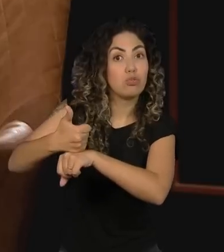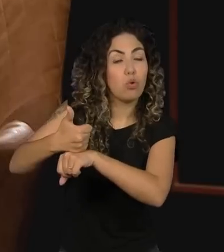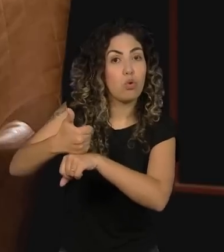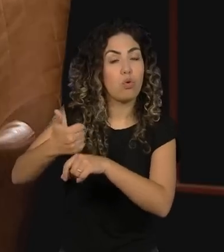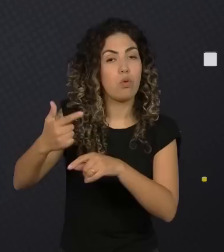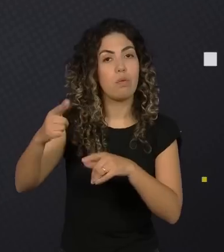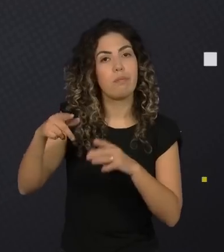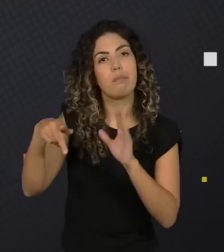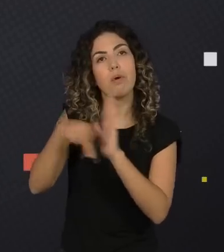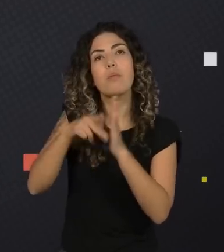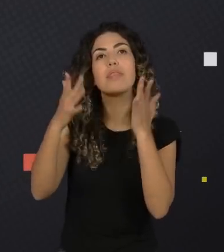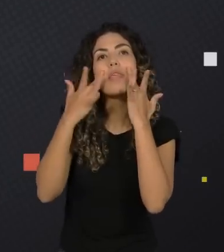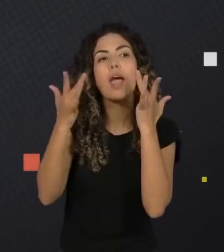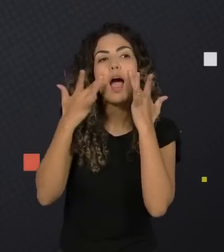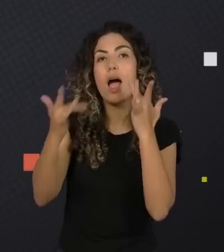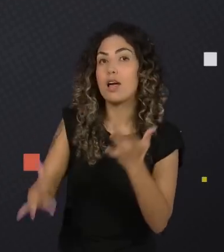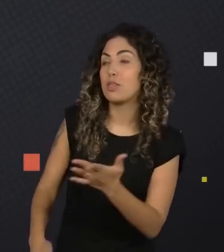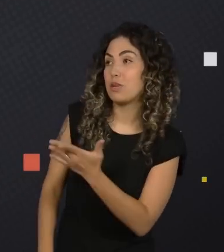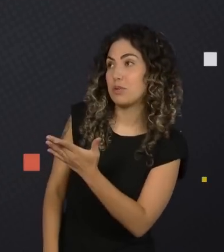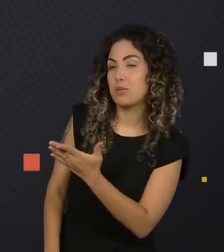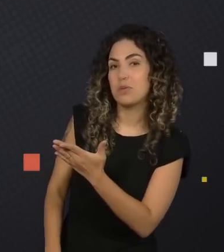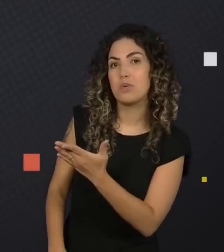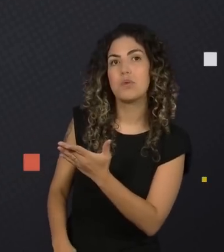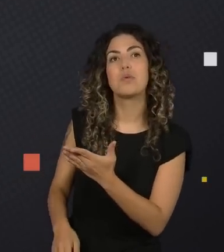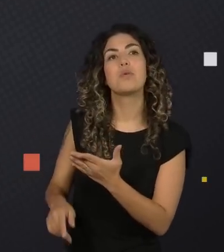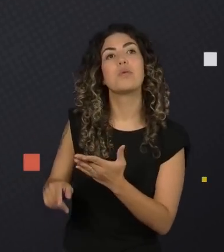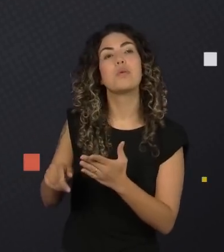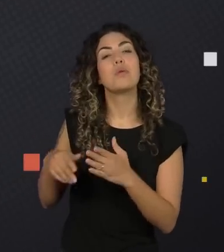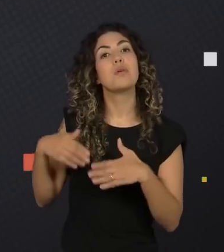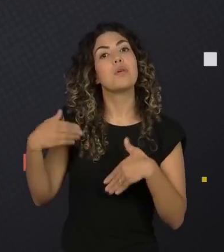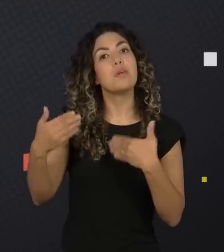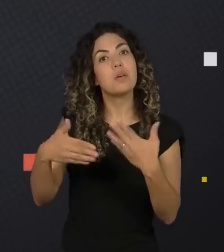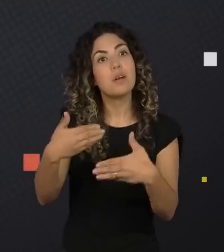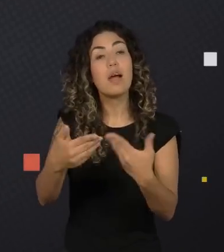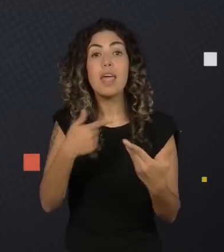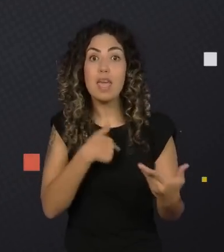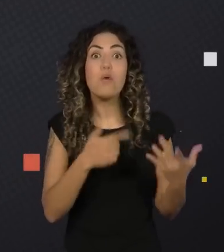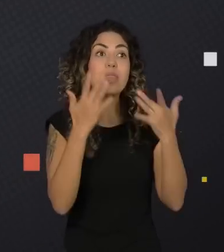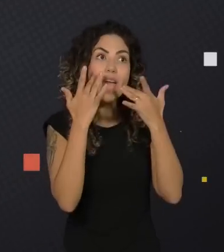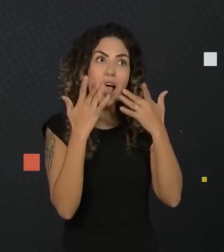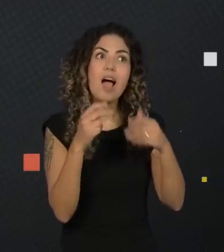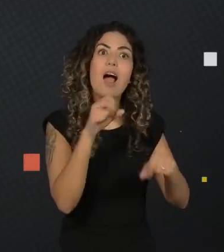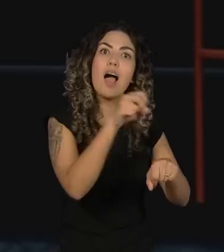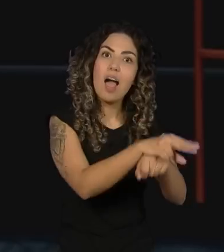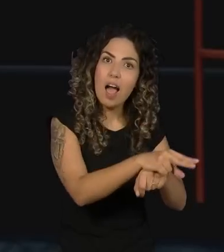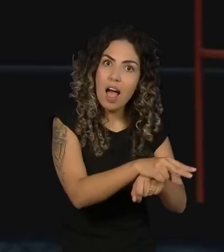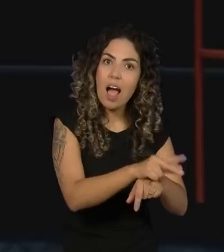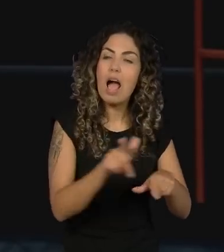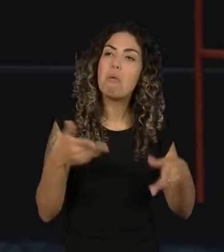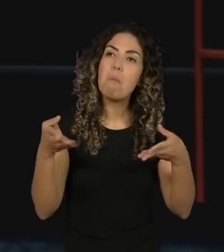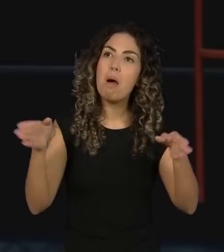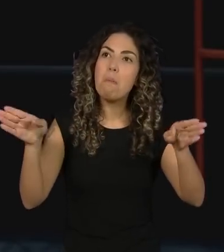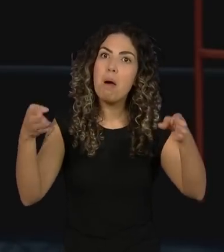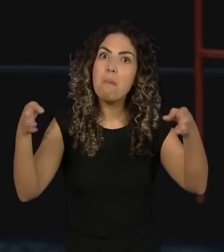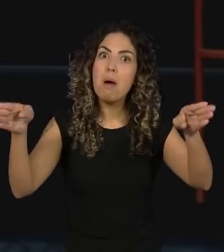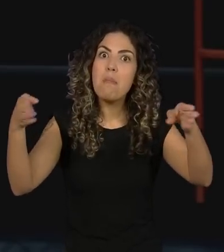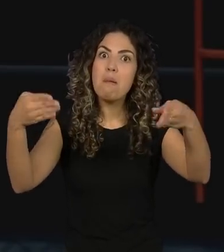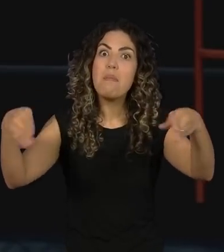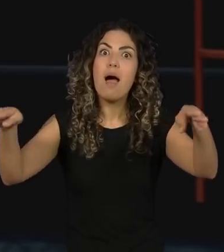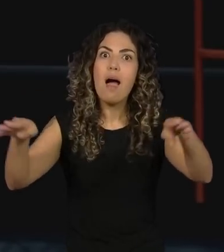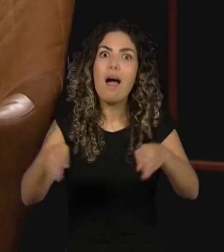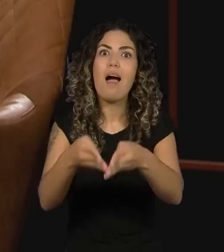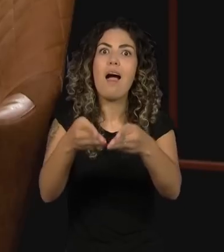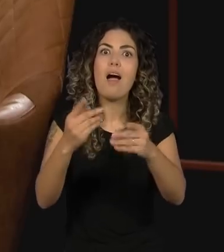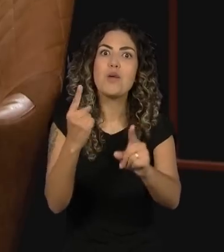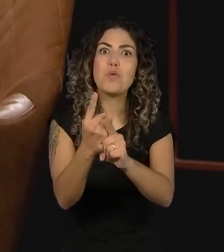Molière. E eu tinha entrado também já para o teatro e a gente se encontrou. Ele era do Grupo Tapa. Com ele eu fiz